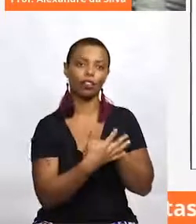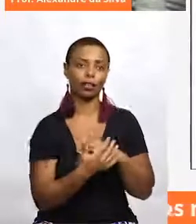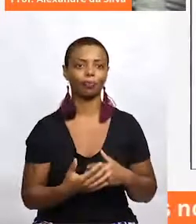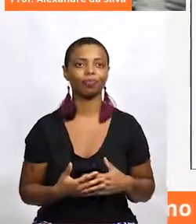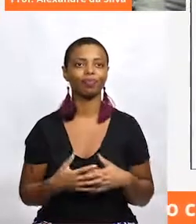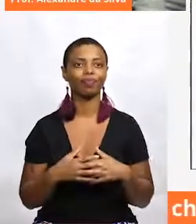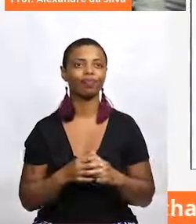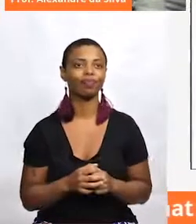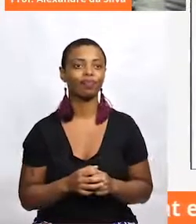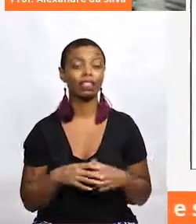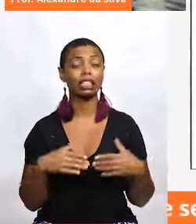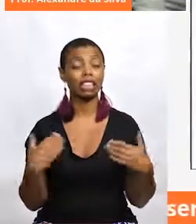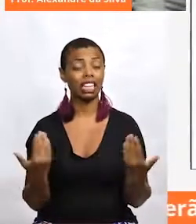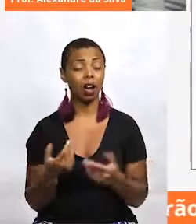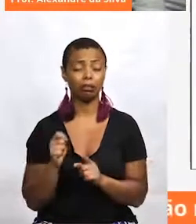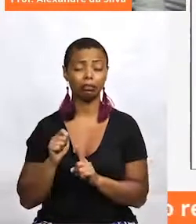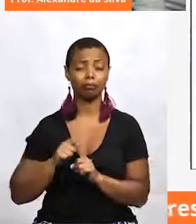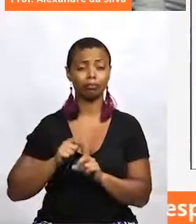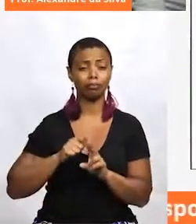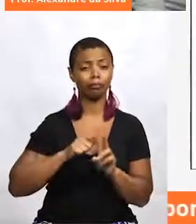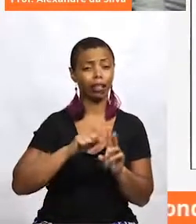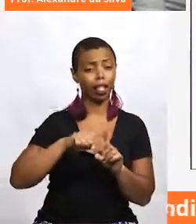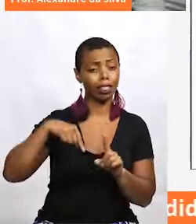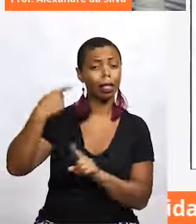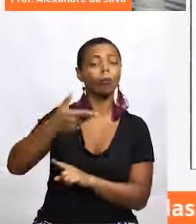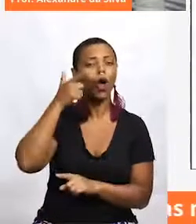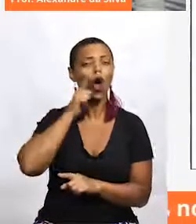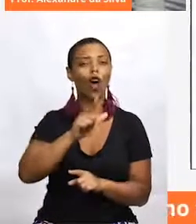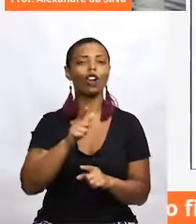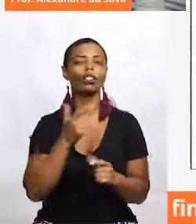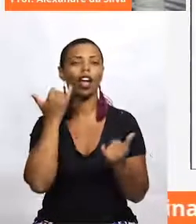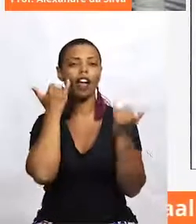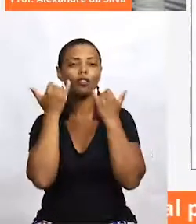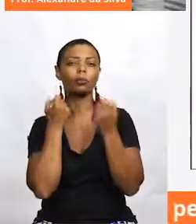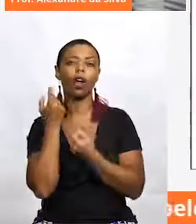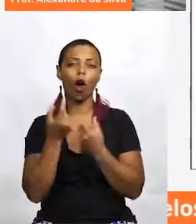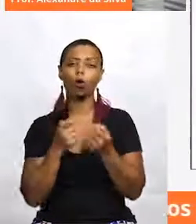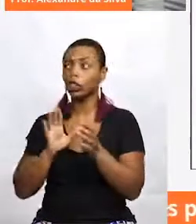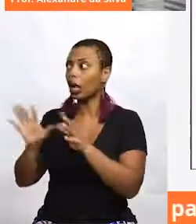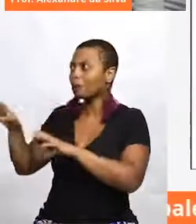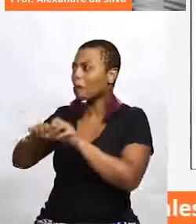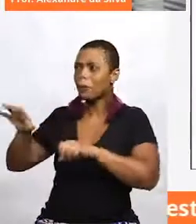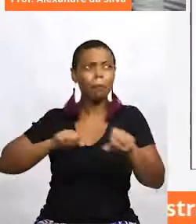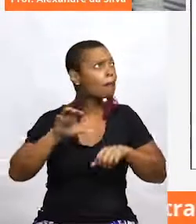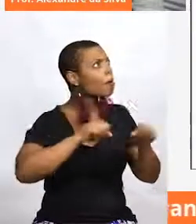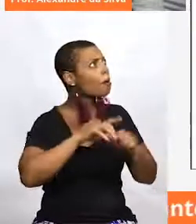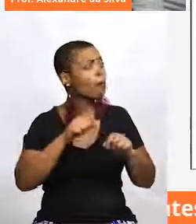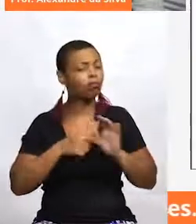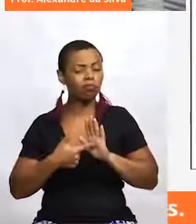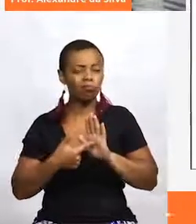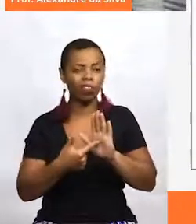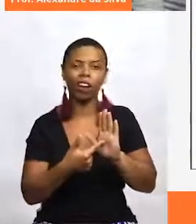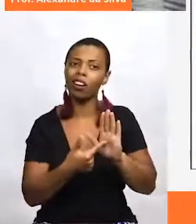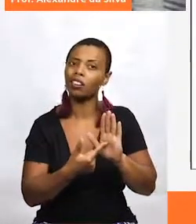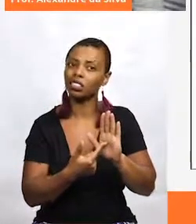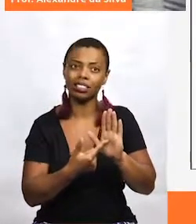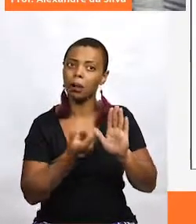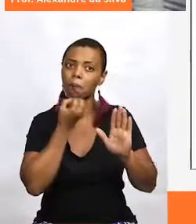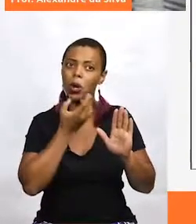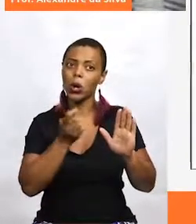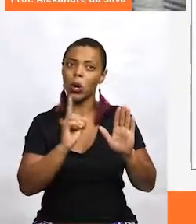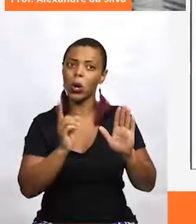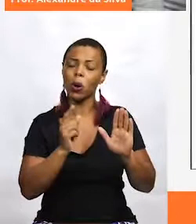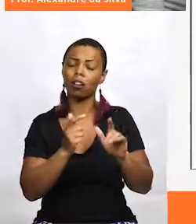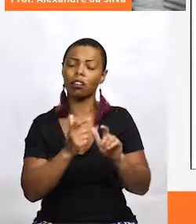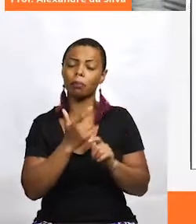né, tantos meses depois, que eu consigo trazer algumas informações sobre isso, e o cenário não é nada bom, né? Pessoas